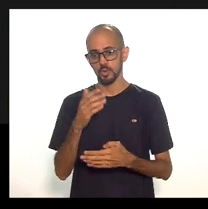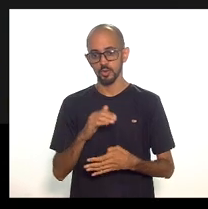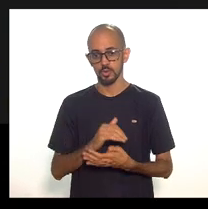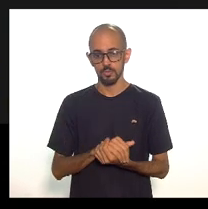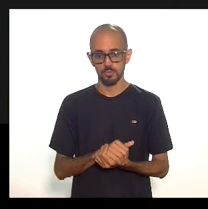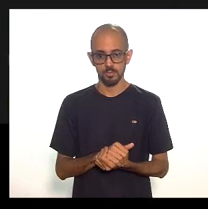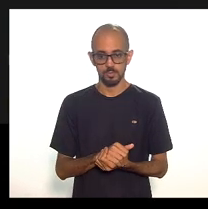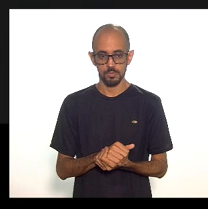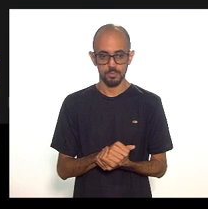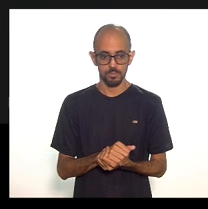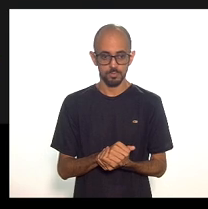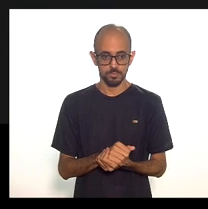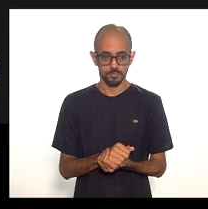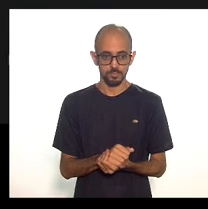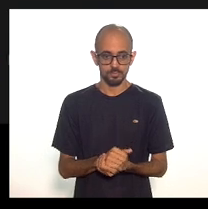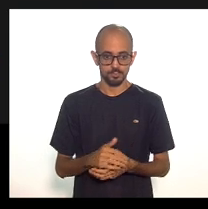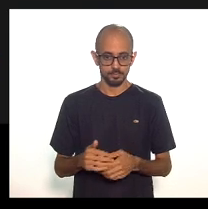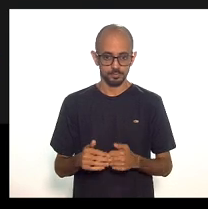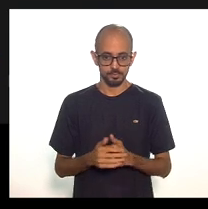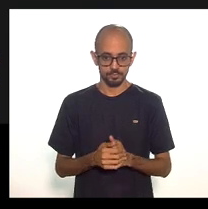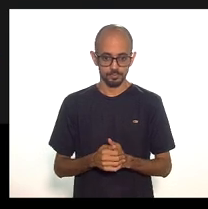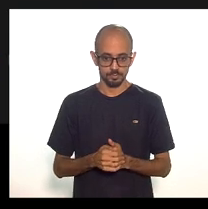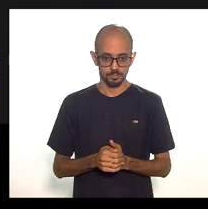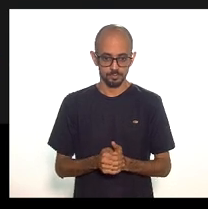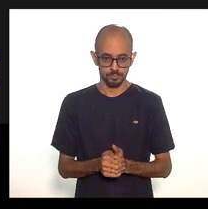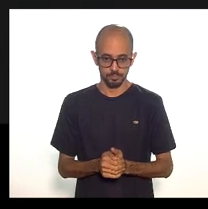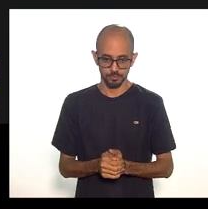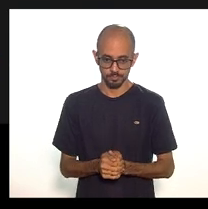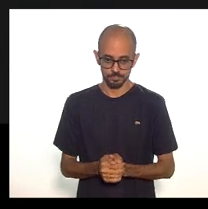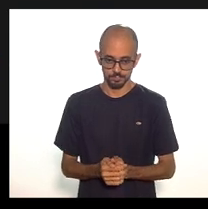continuar. Sua fala está falhando, deputado.